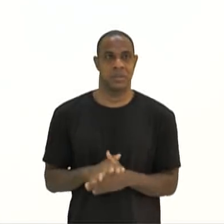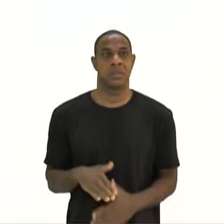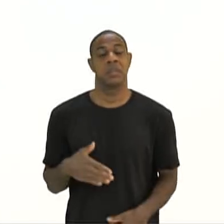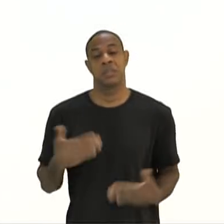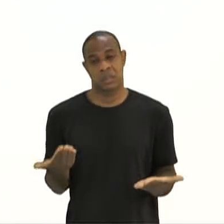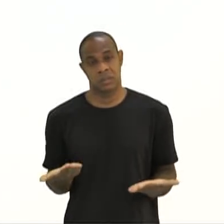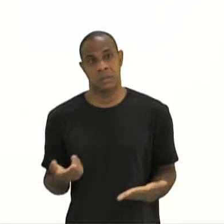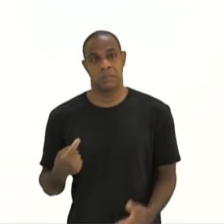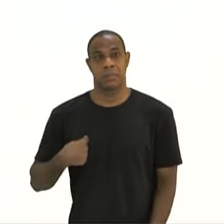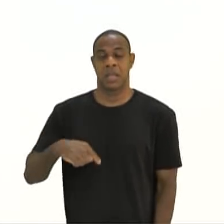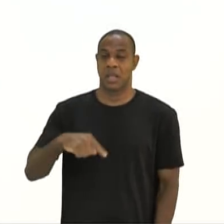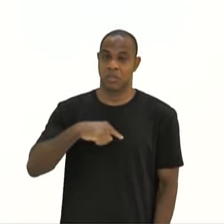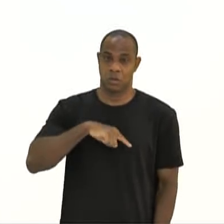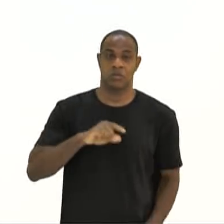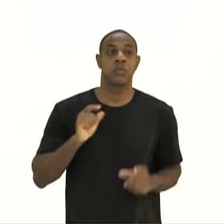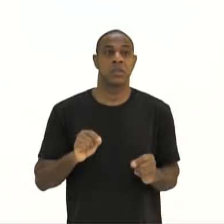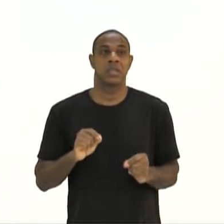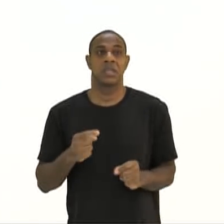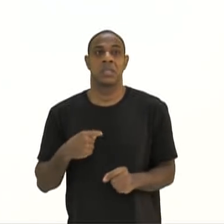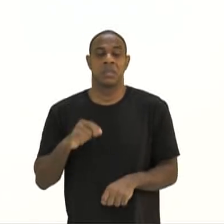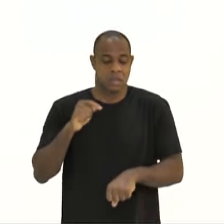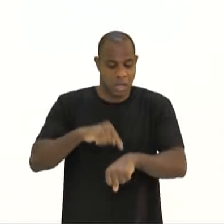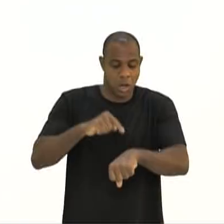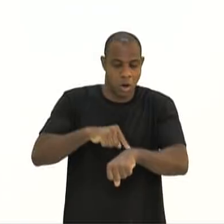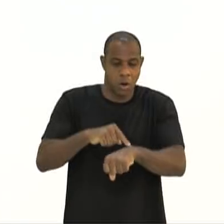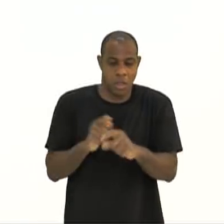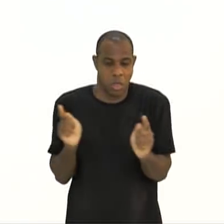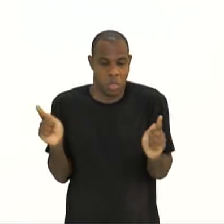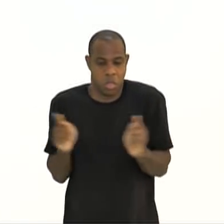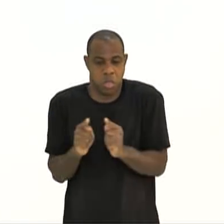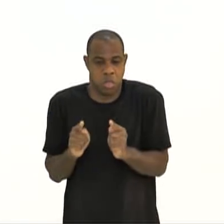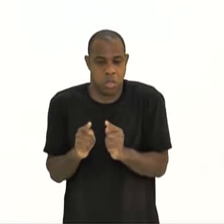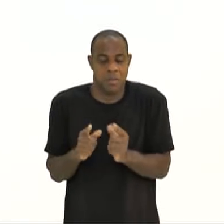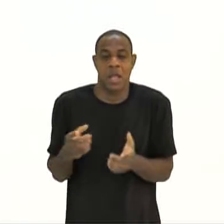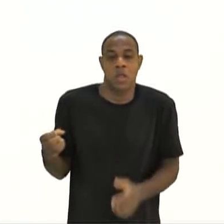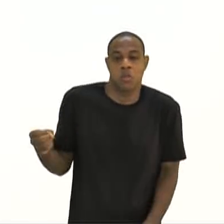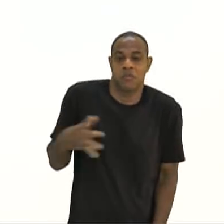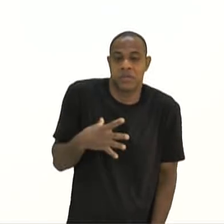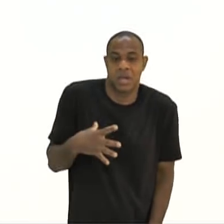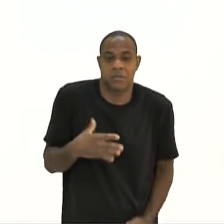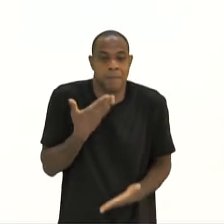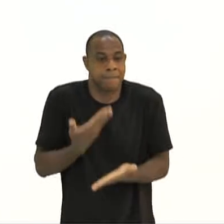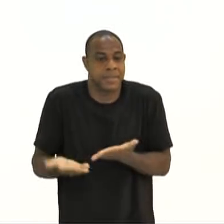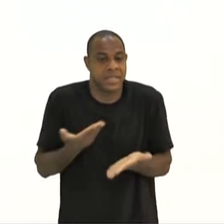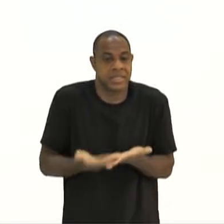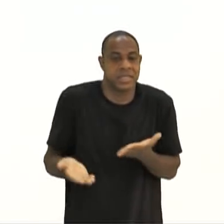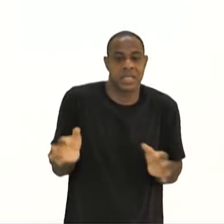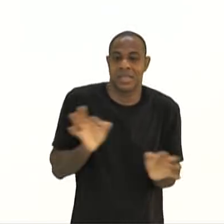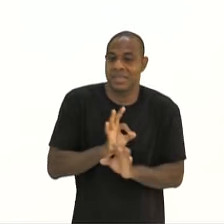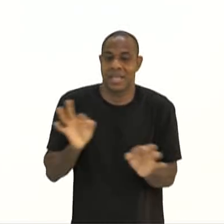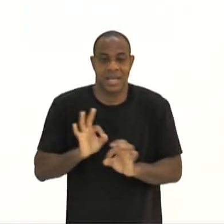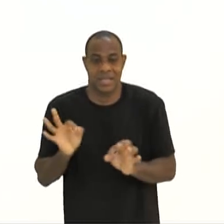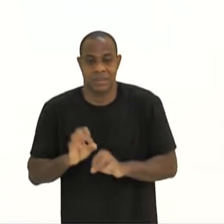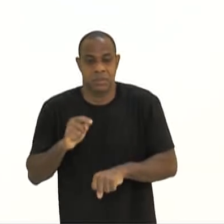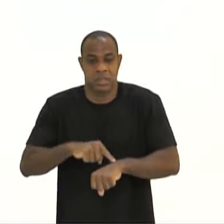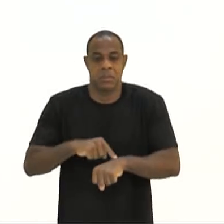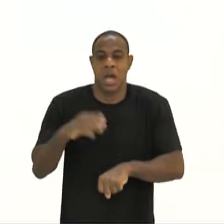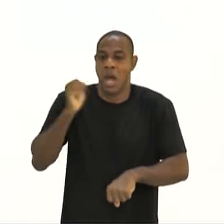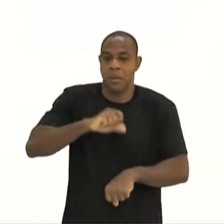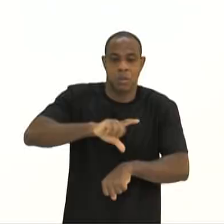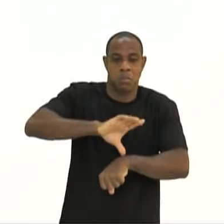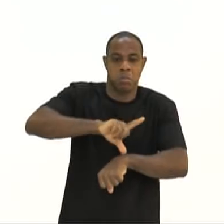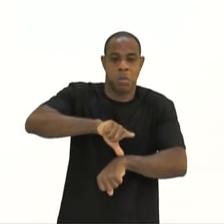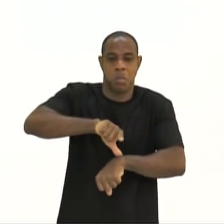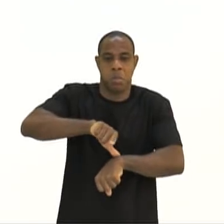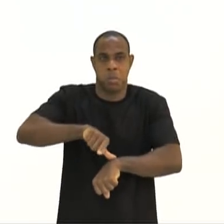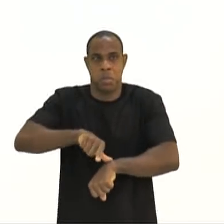seja engolido pela voracidade das horas e pelas novidades que fazem o tempo passar depressa, eu cultivo